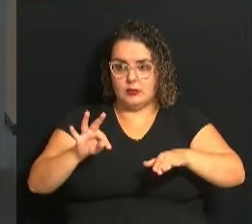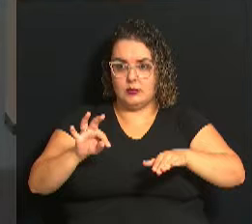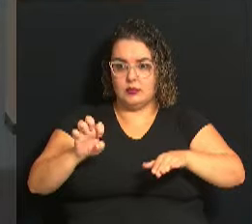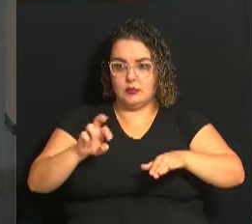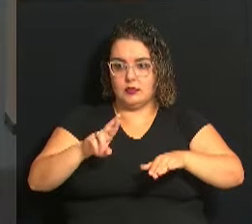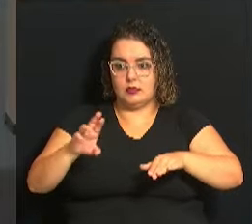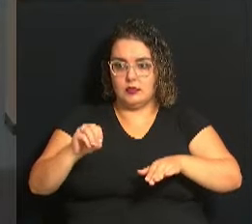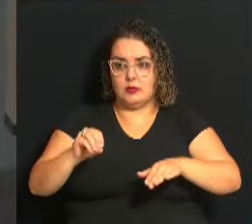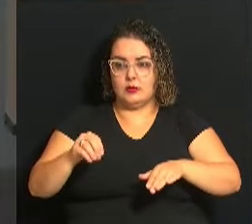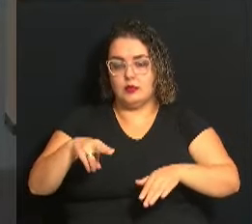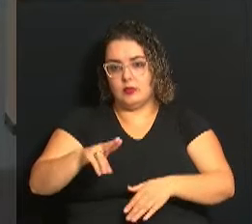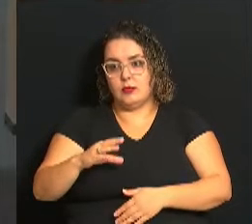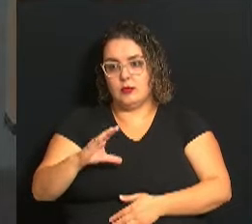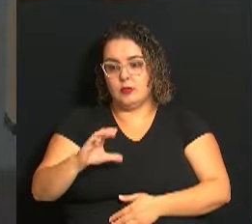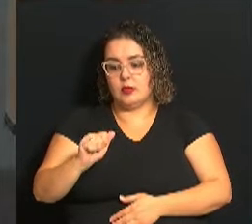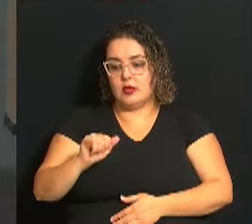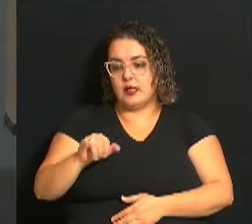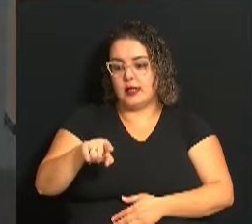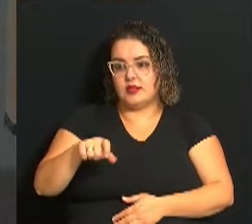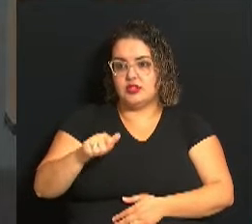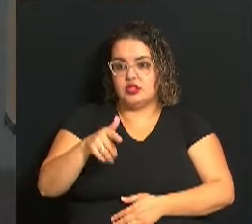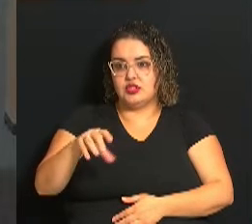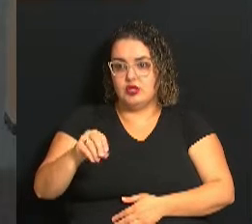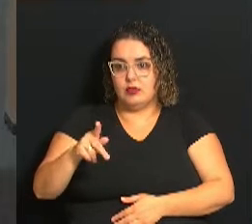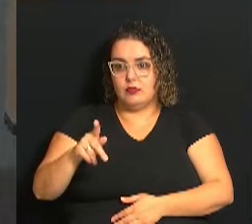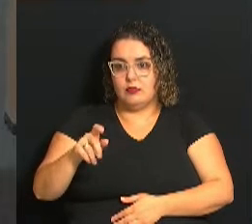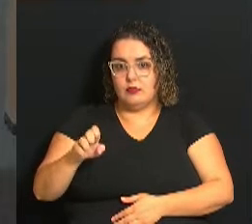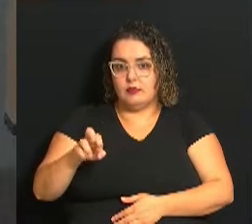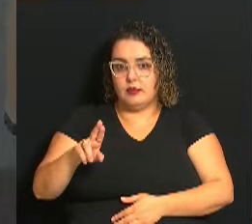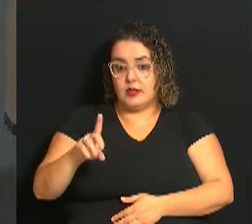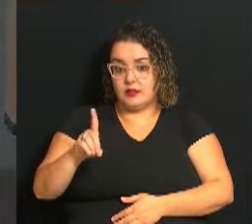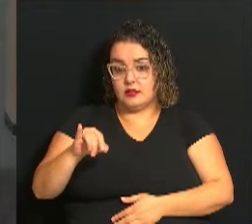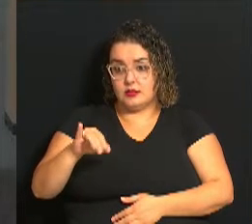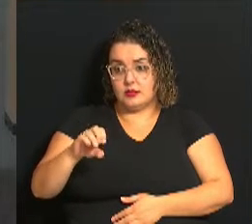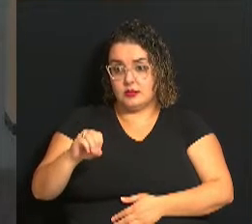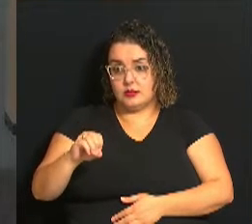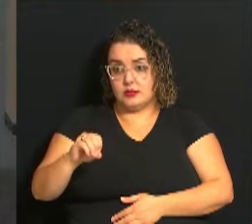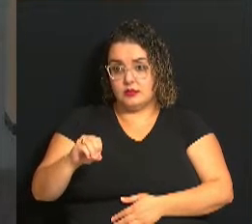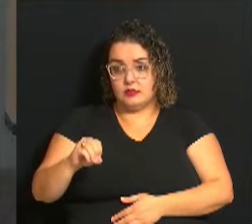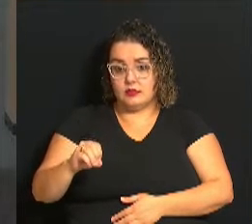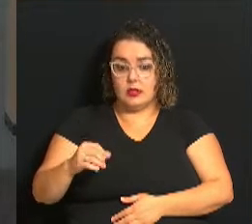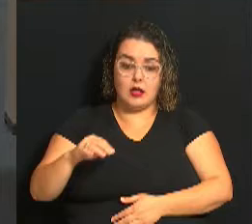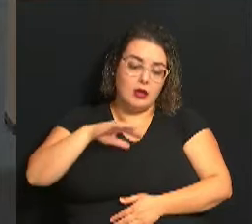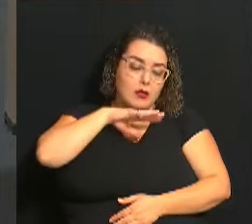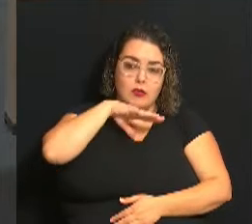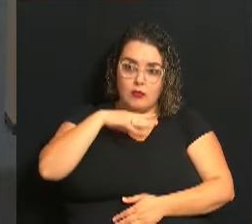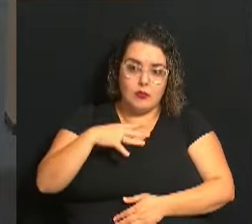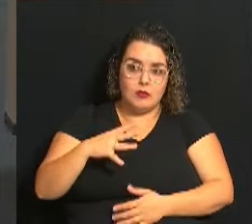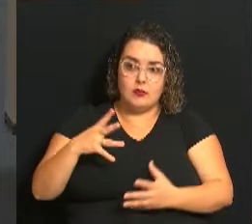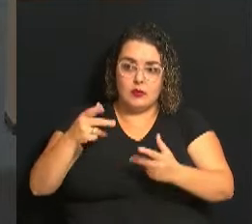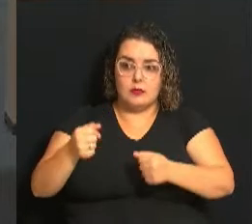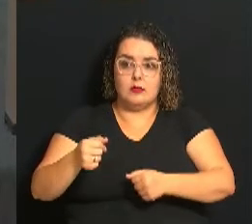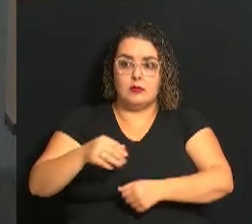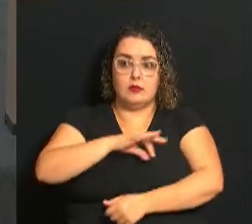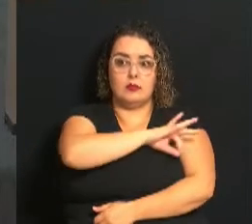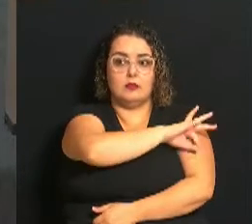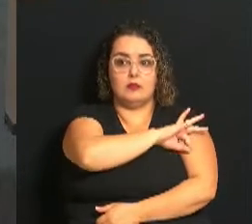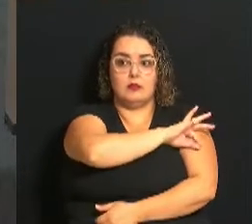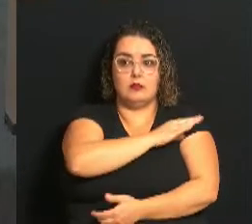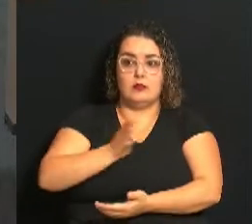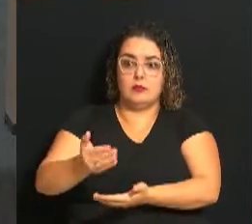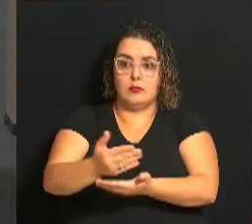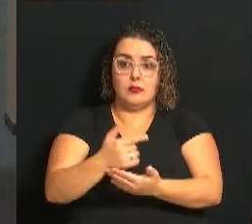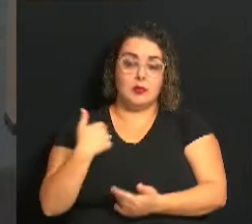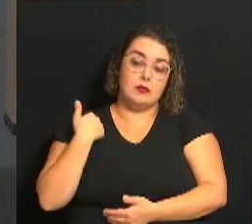falaram. Caixão perdido eu acho que é ruim para ambos, né? Para a prefeitura, que perde arrecadação, e para a gente, que a gente está